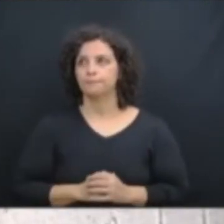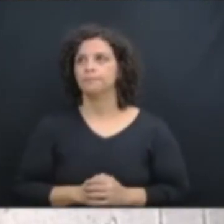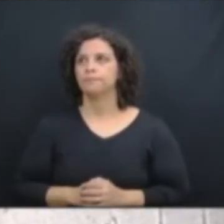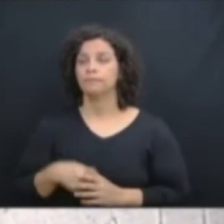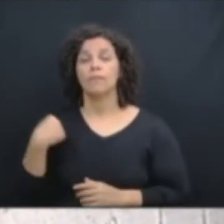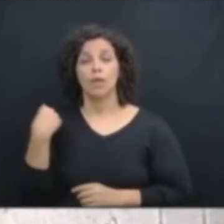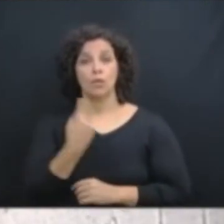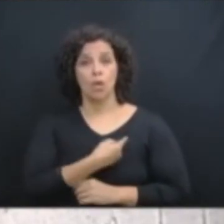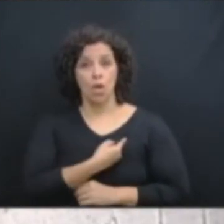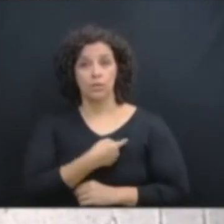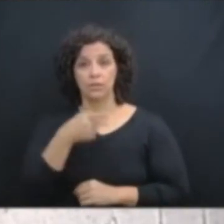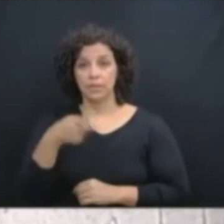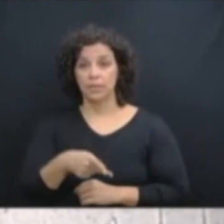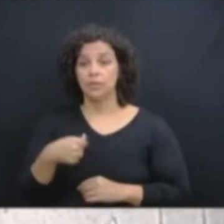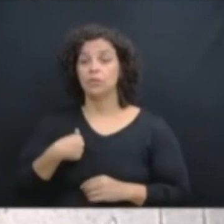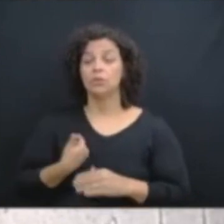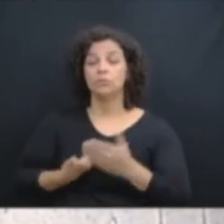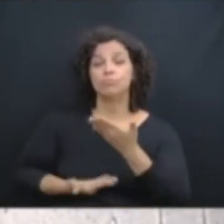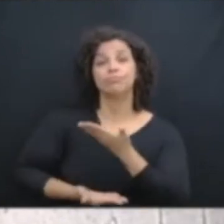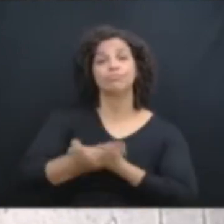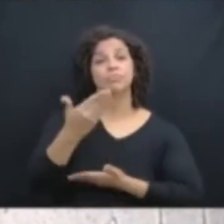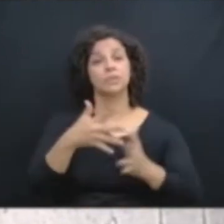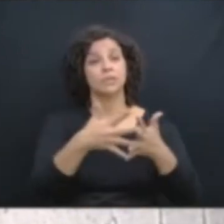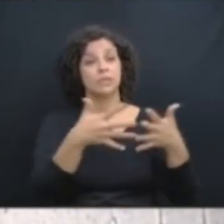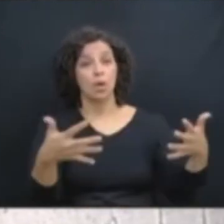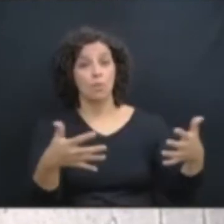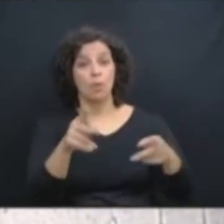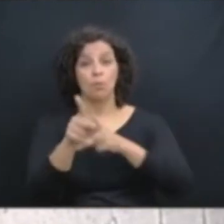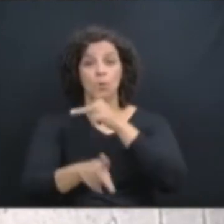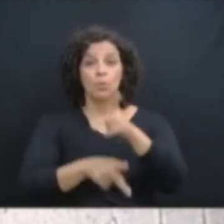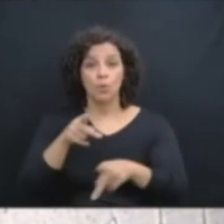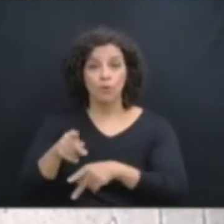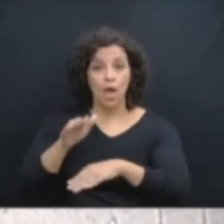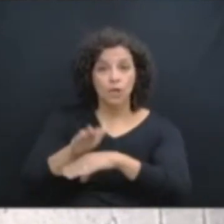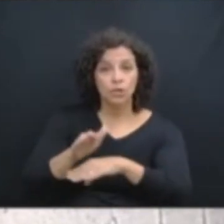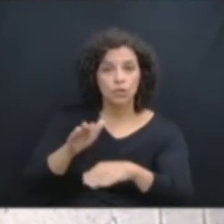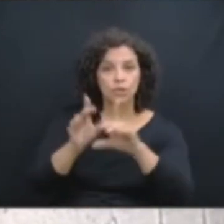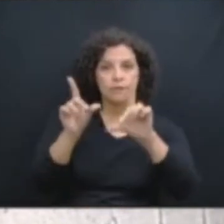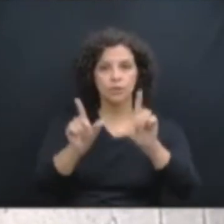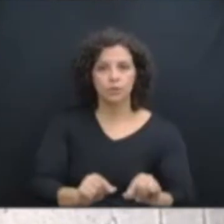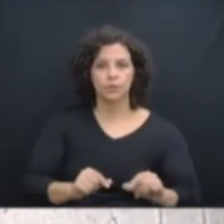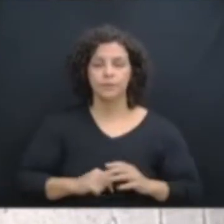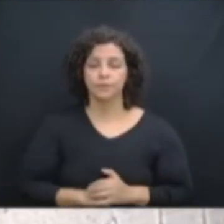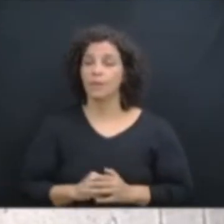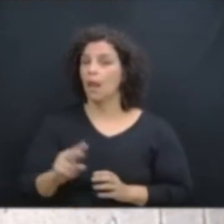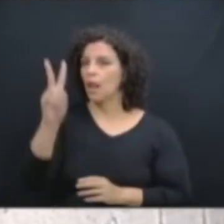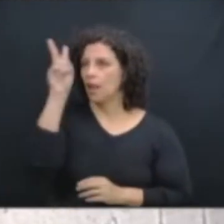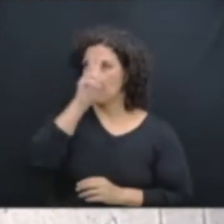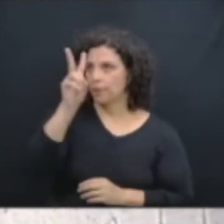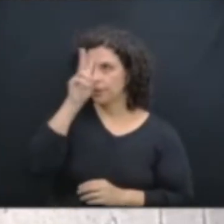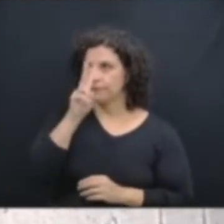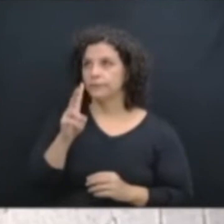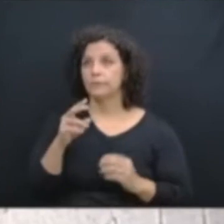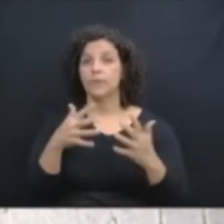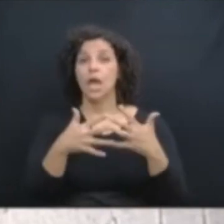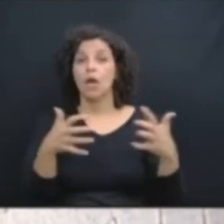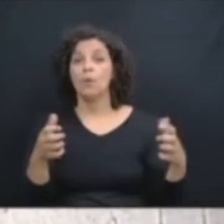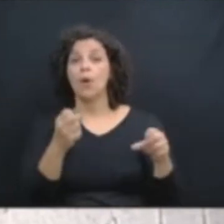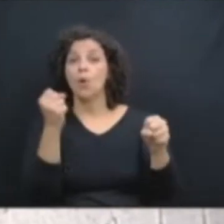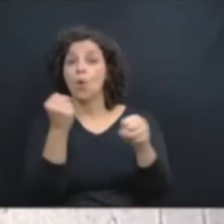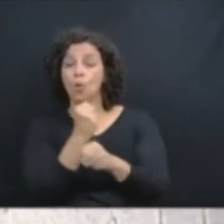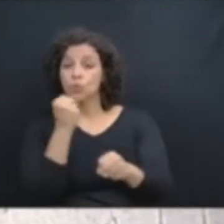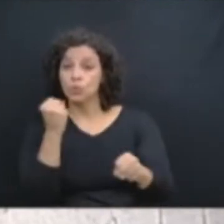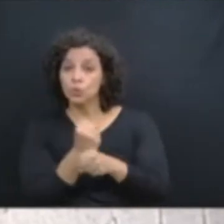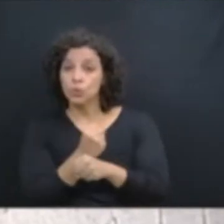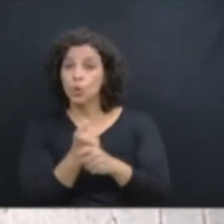E a retribuição da Copel para o povo será menor. Lembre-se, a Copel foi